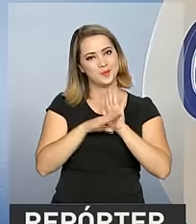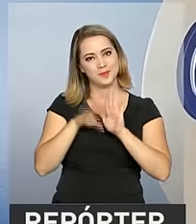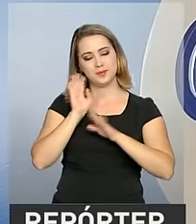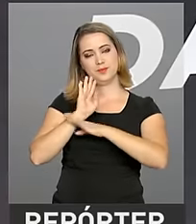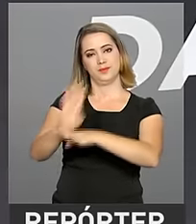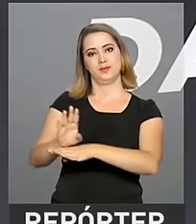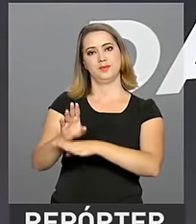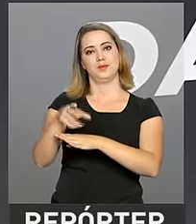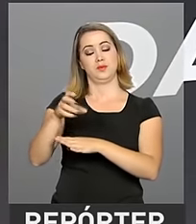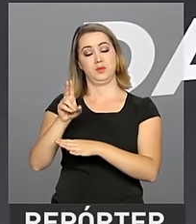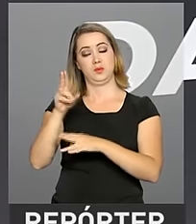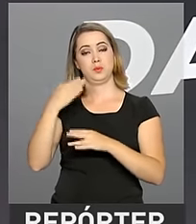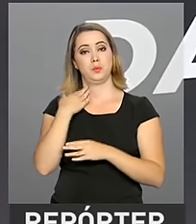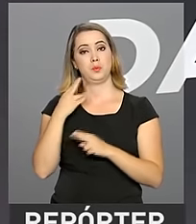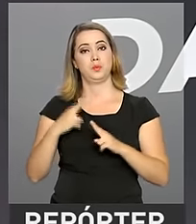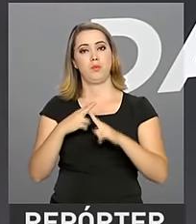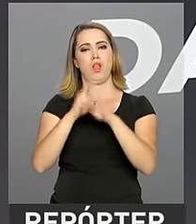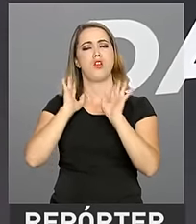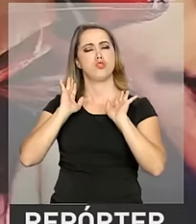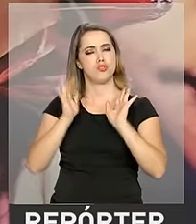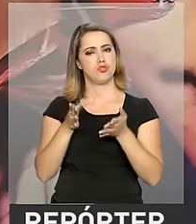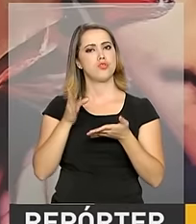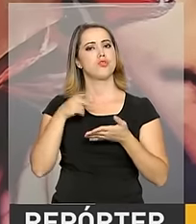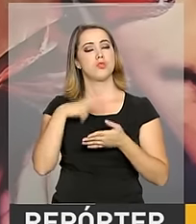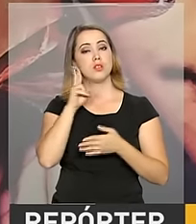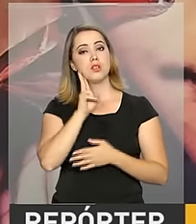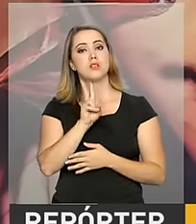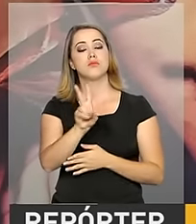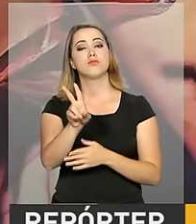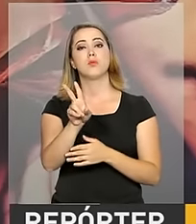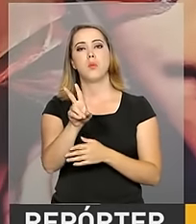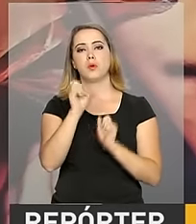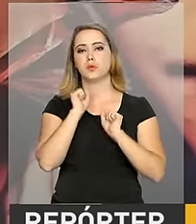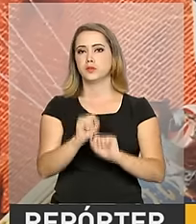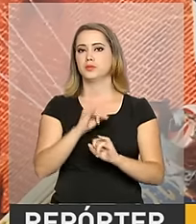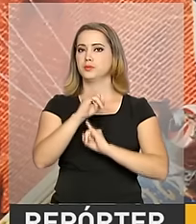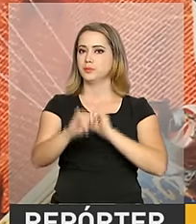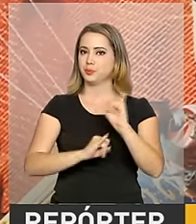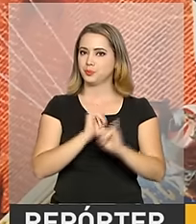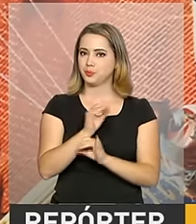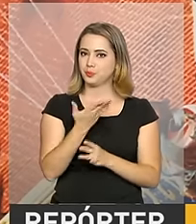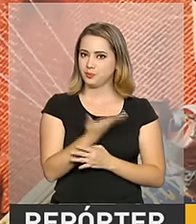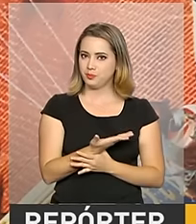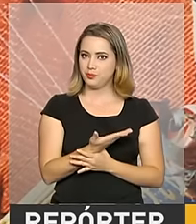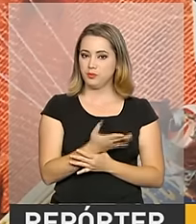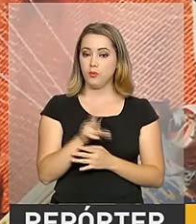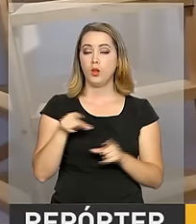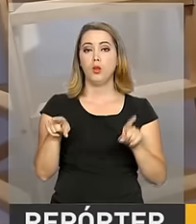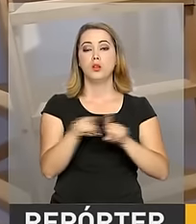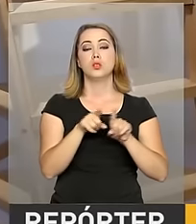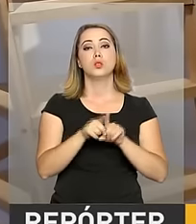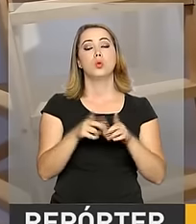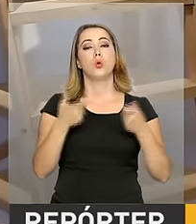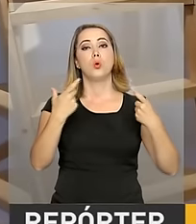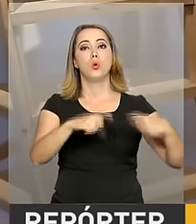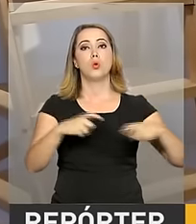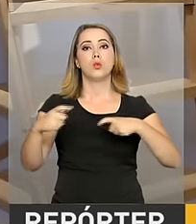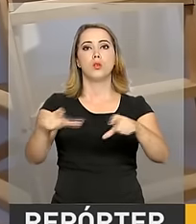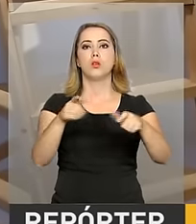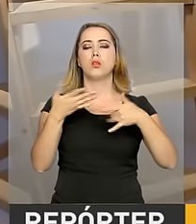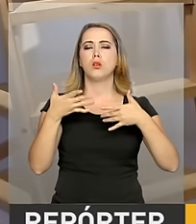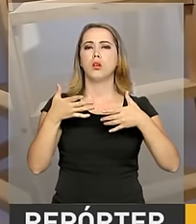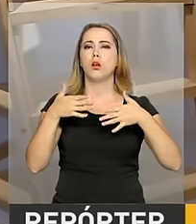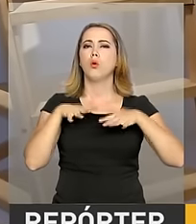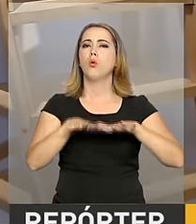em 2017 está disponível na internet. No caso do programa de ocupação dos espaços da Caixa